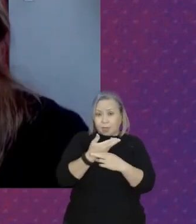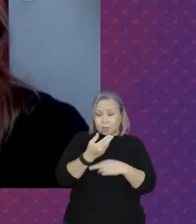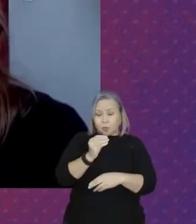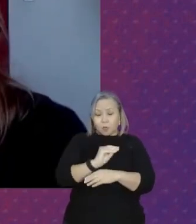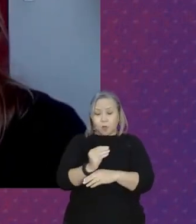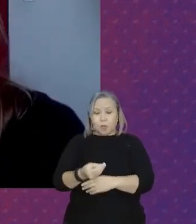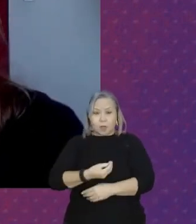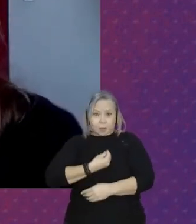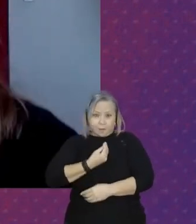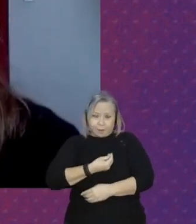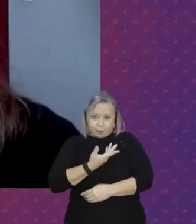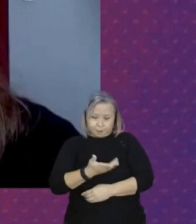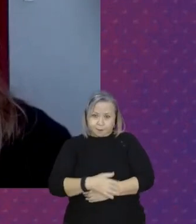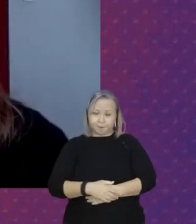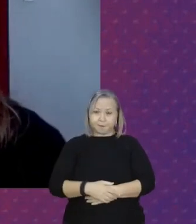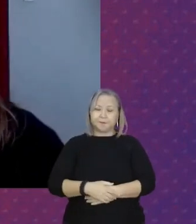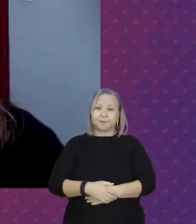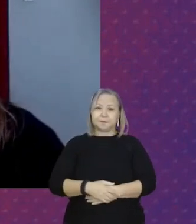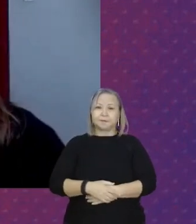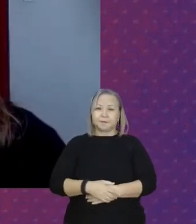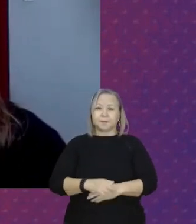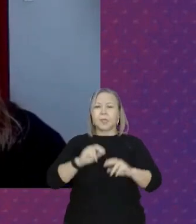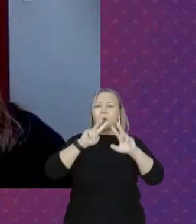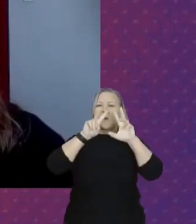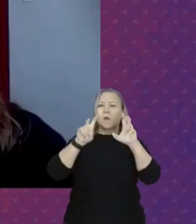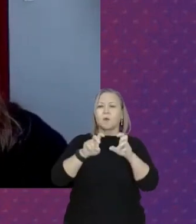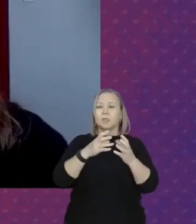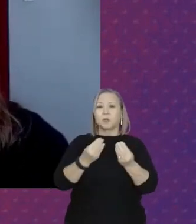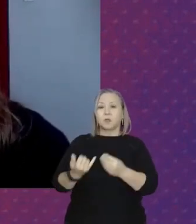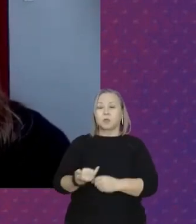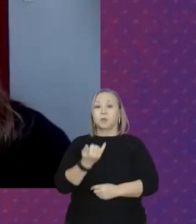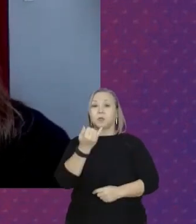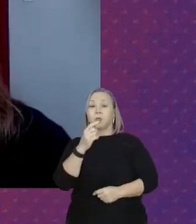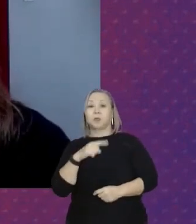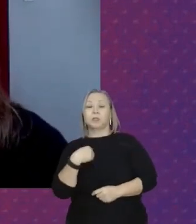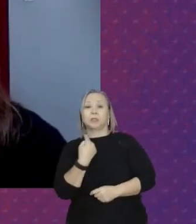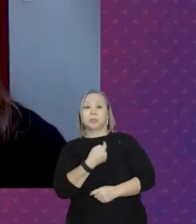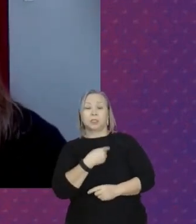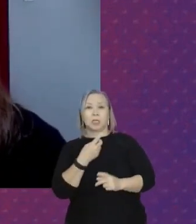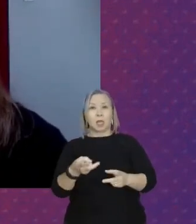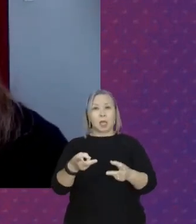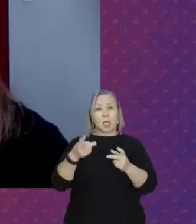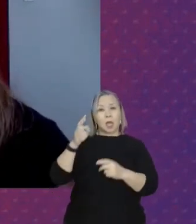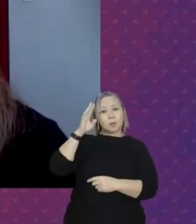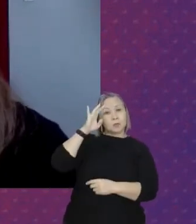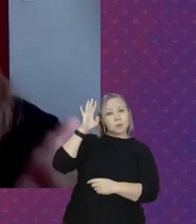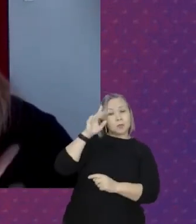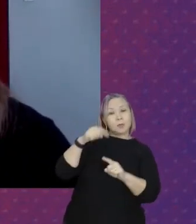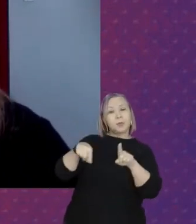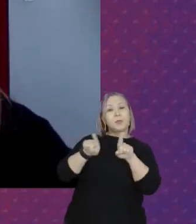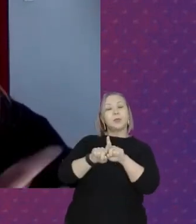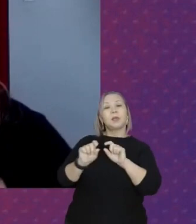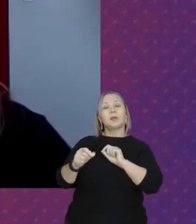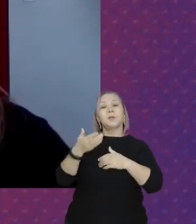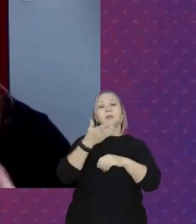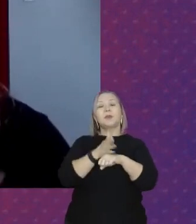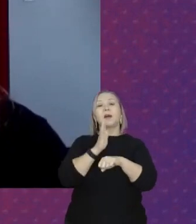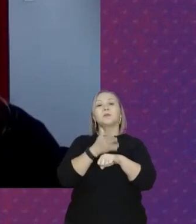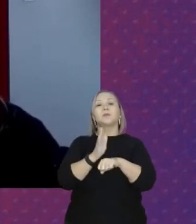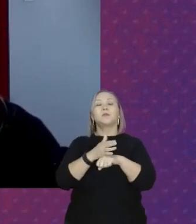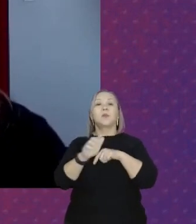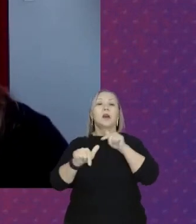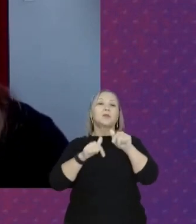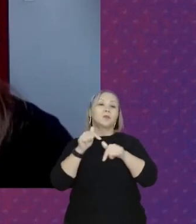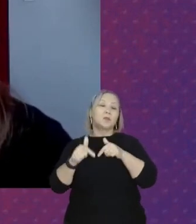vida. Uma questão também importante da gente pensar sobre o cuidado, sobre as práticas de cuidado e o trabalho